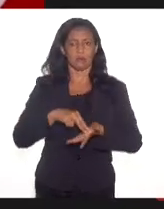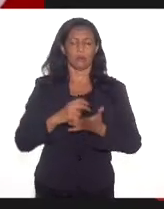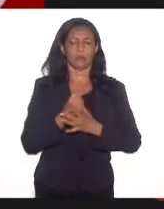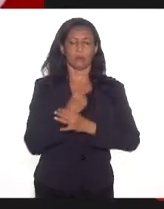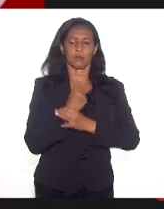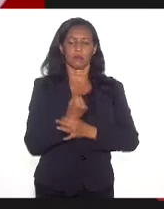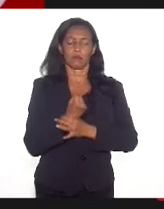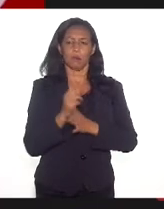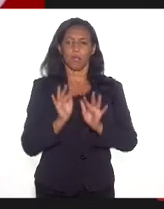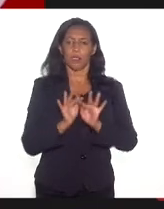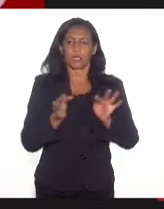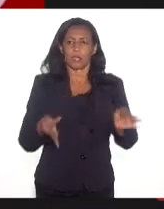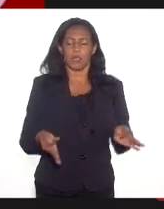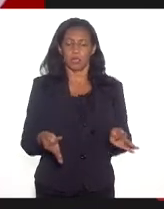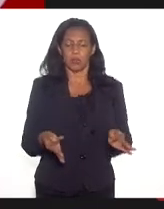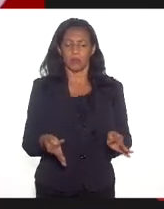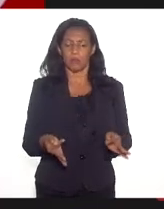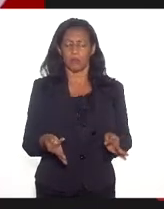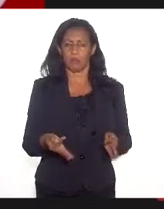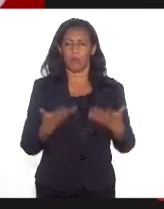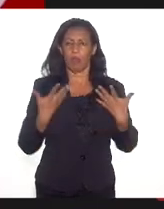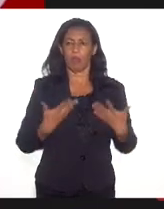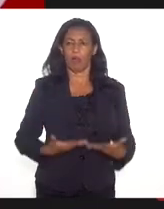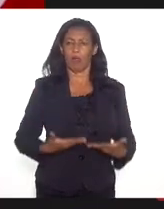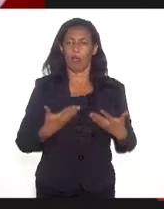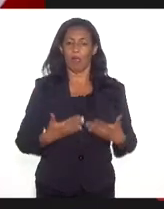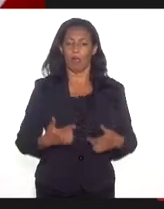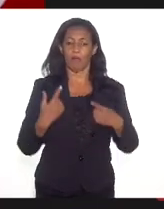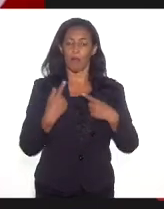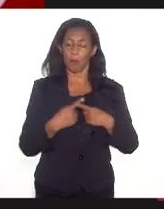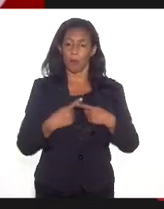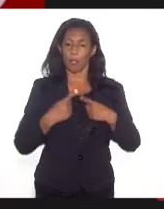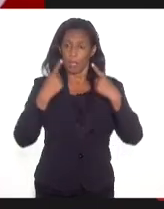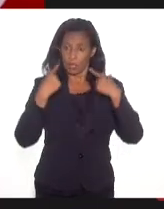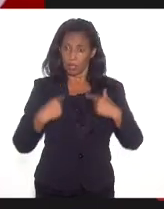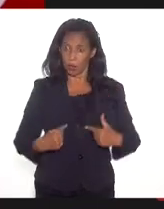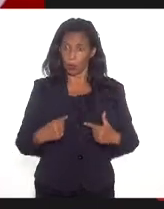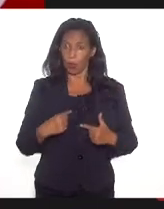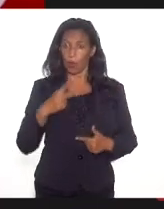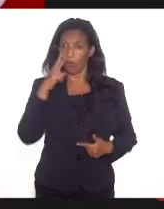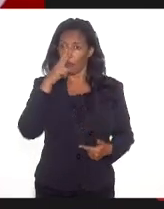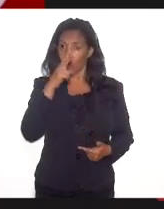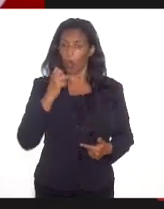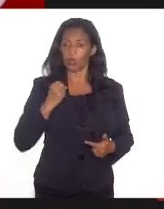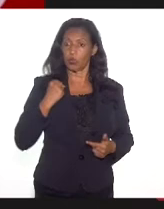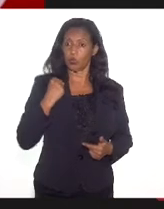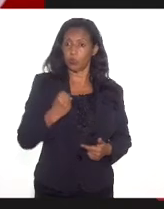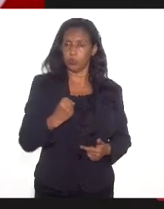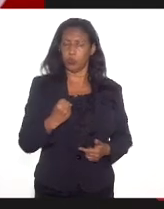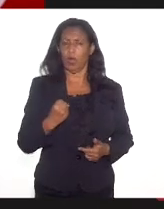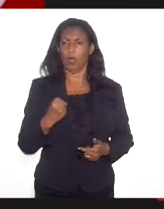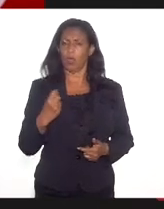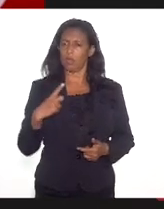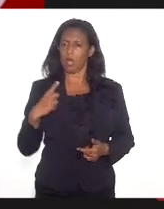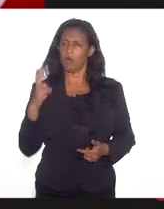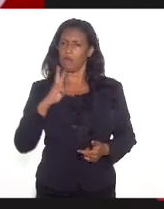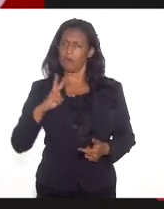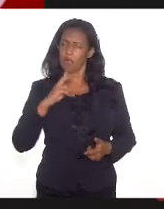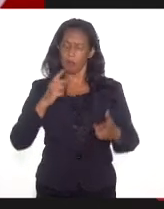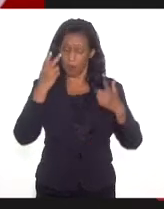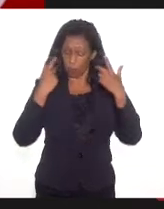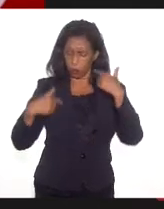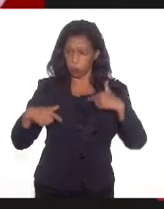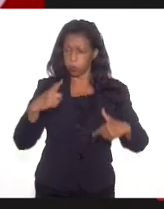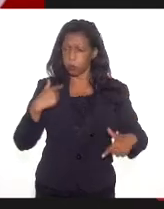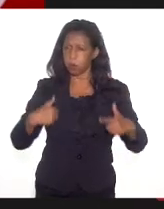simples de uma forma mais leve né porque um corpo que tenha nutrientes um corpo